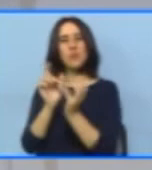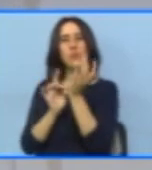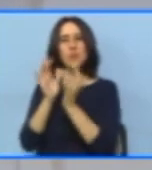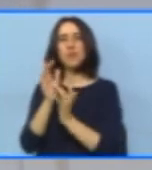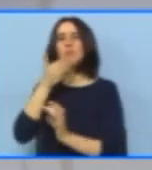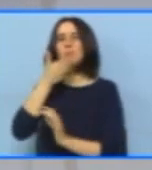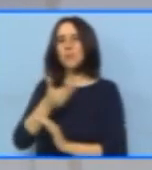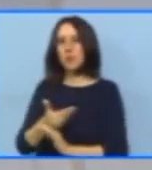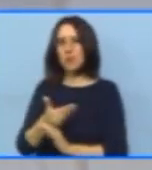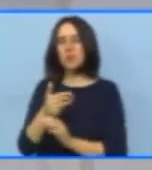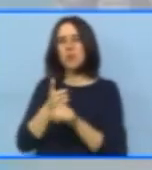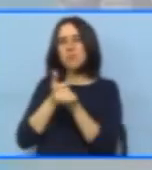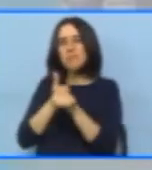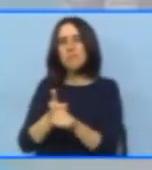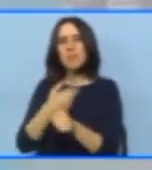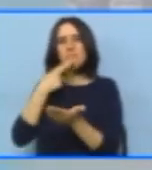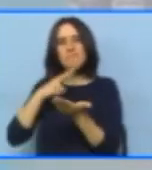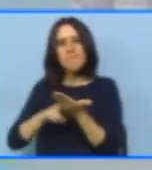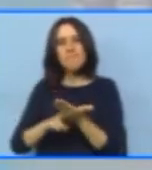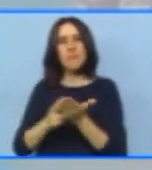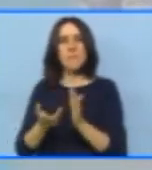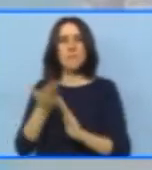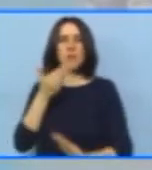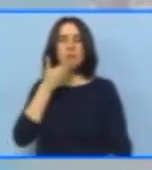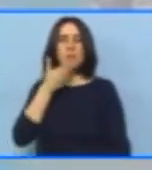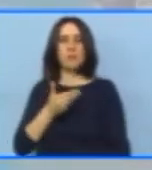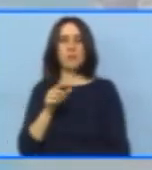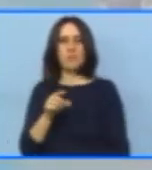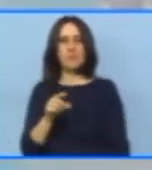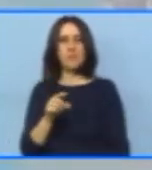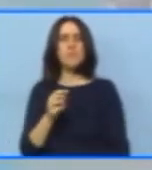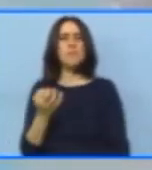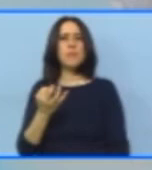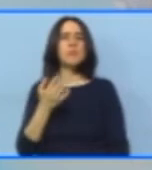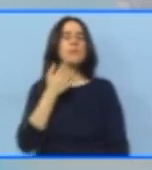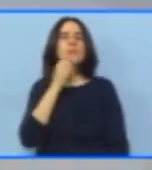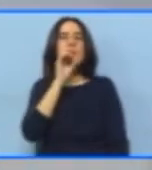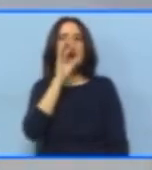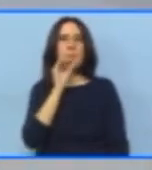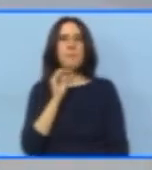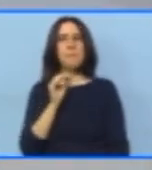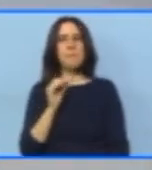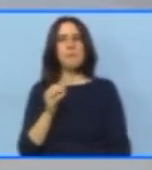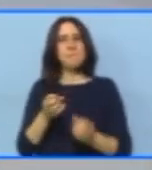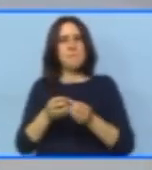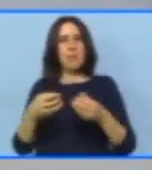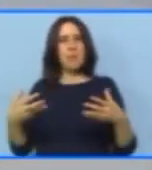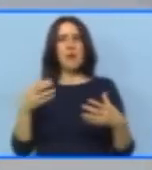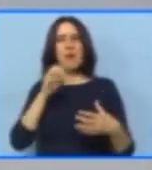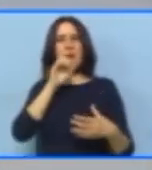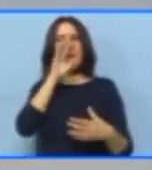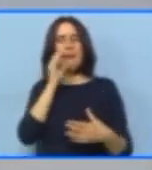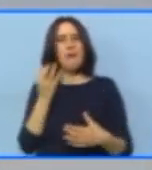aquilo que é mais autêntico nessa experiência e, portanto, conseguindo perceber cada vez melhor o que foi, de facto,